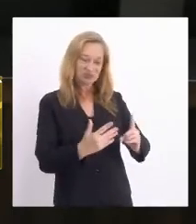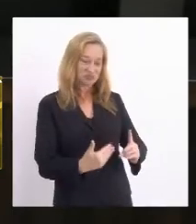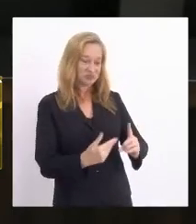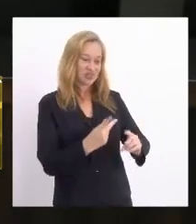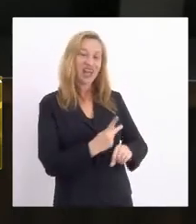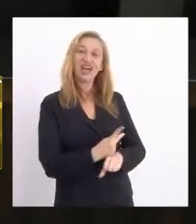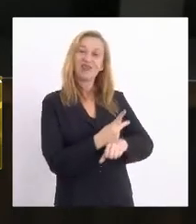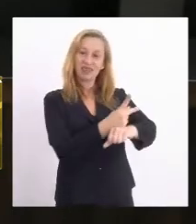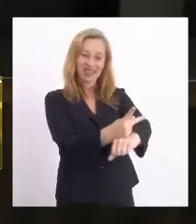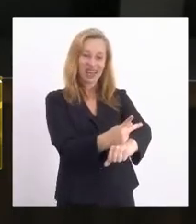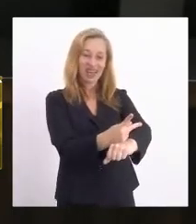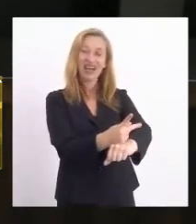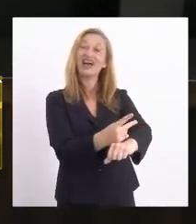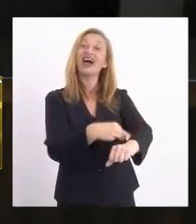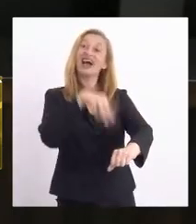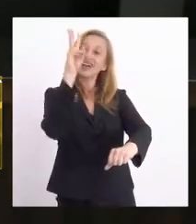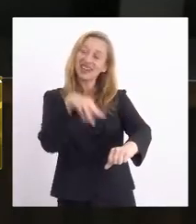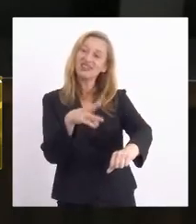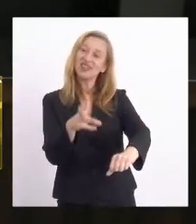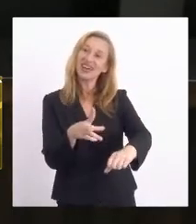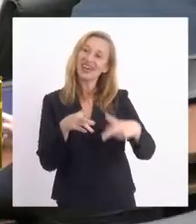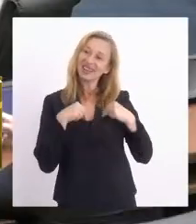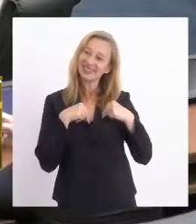quem merece a honra